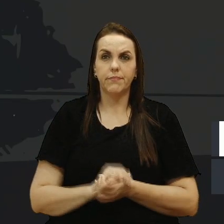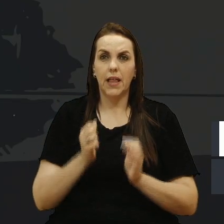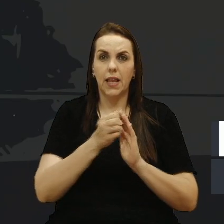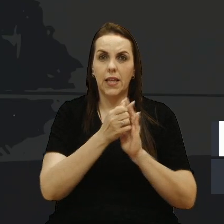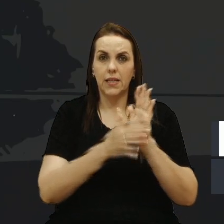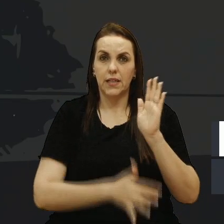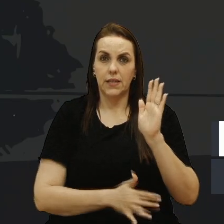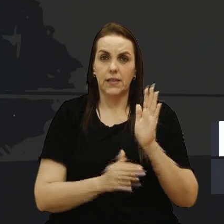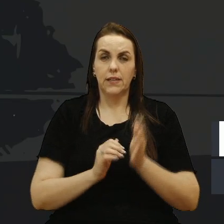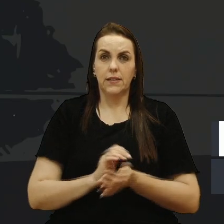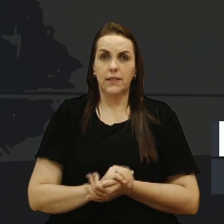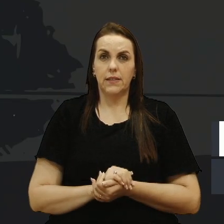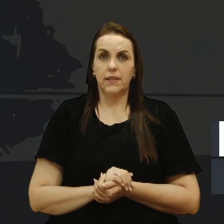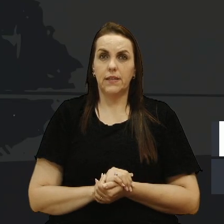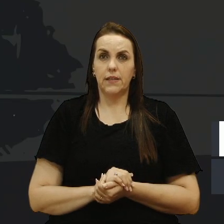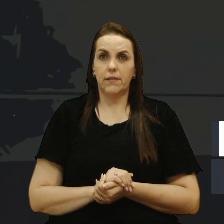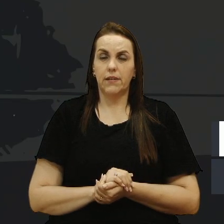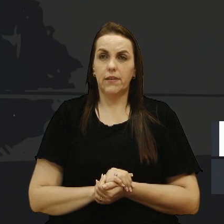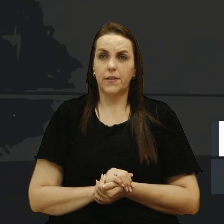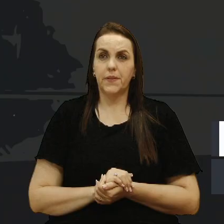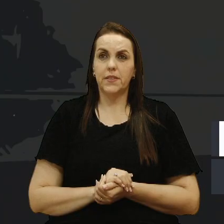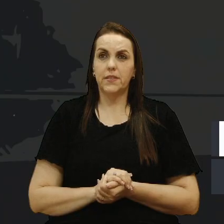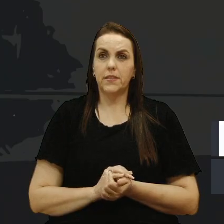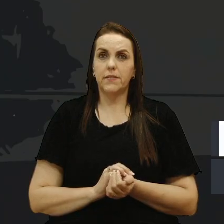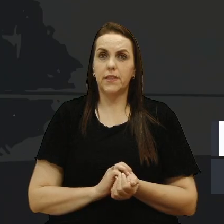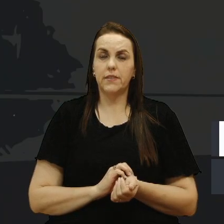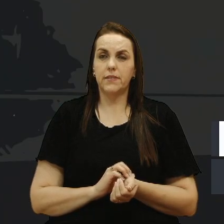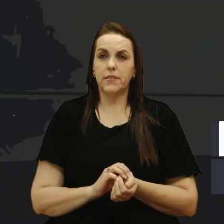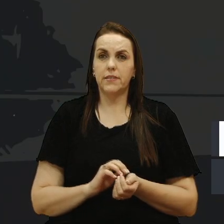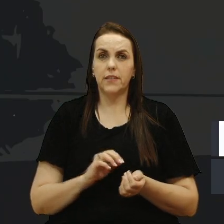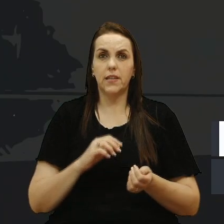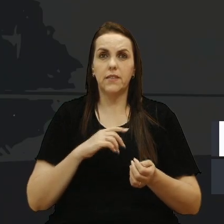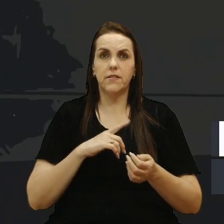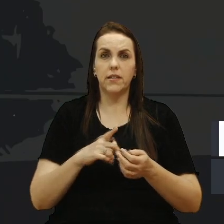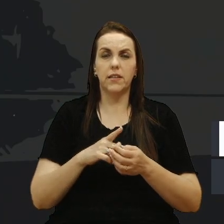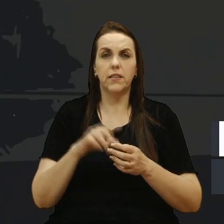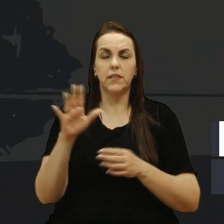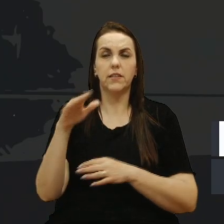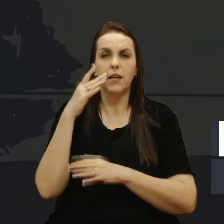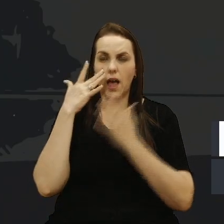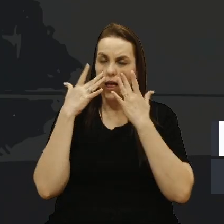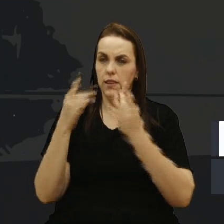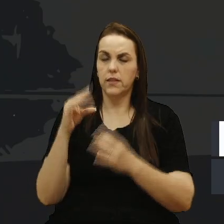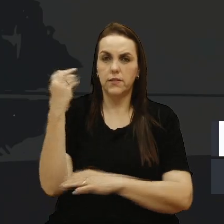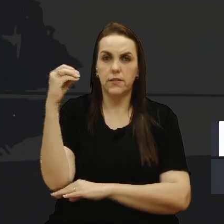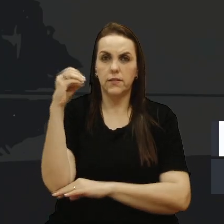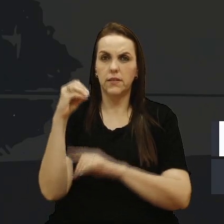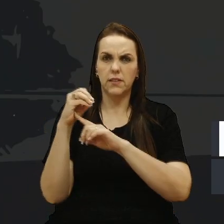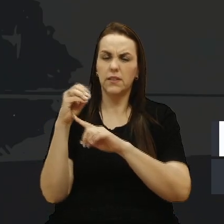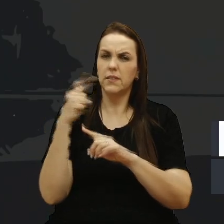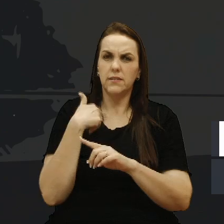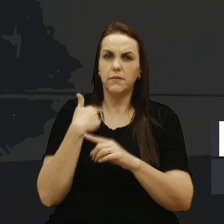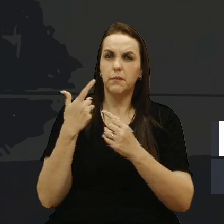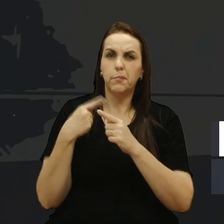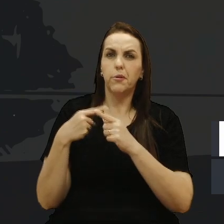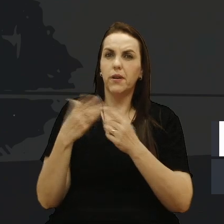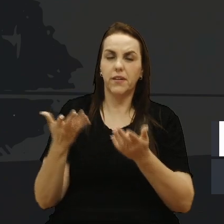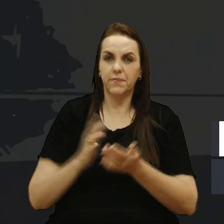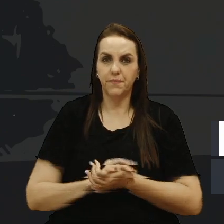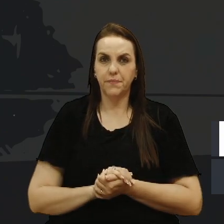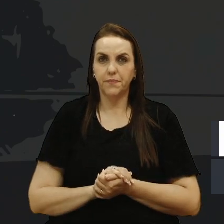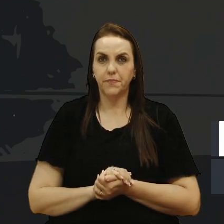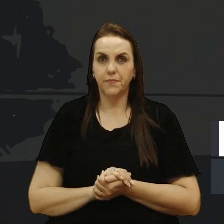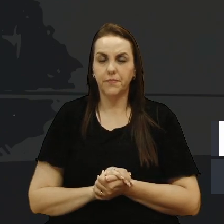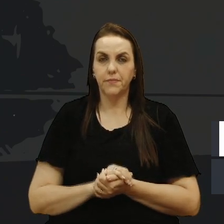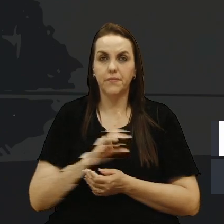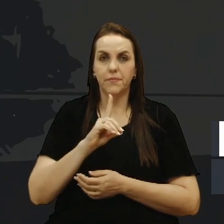municípios. Dos 176 municípios. Me chamou a atenção, Porto Alegre não está. Por que será, vereador Fantinel? O DEMAI